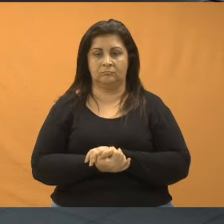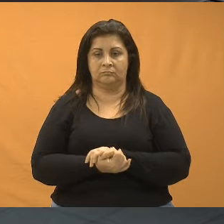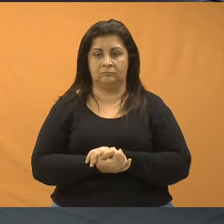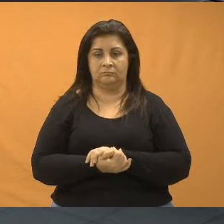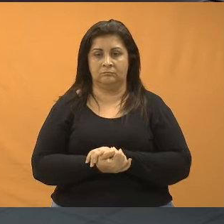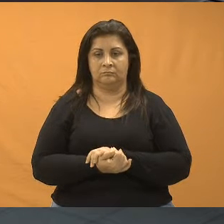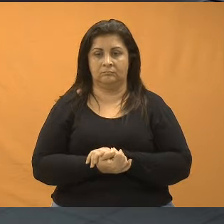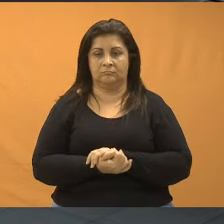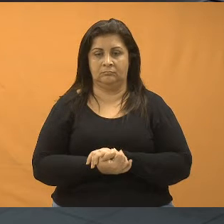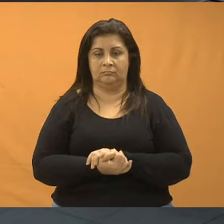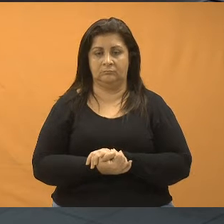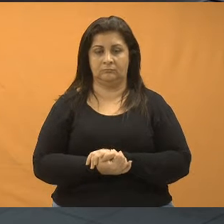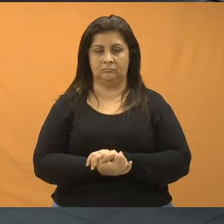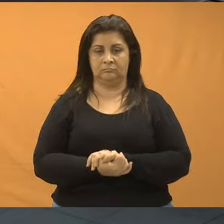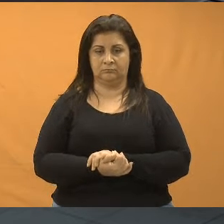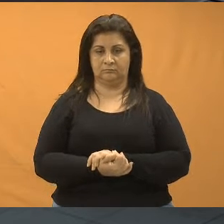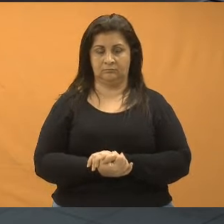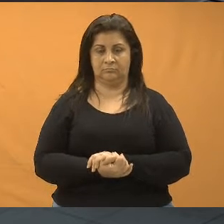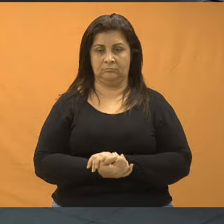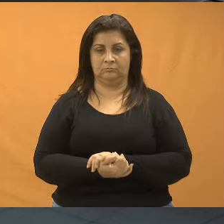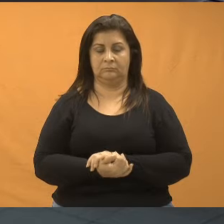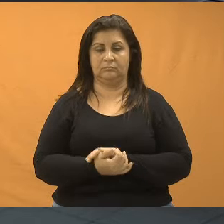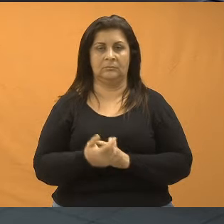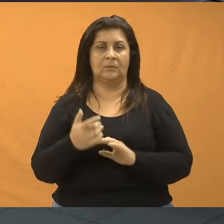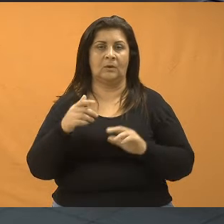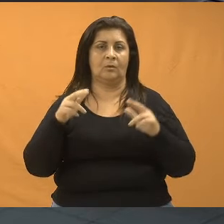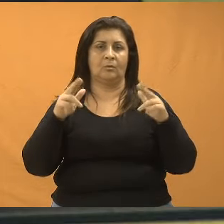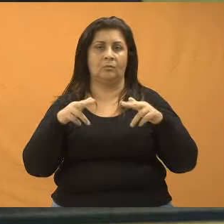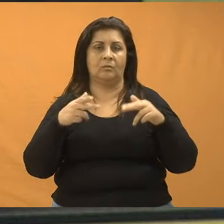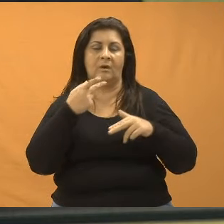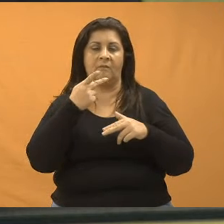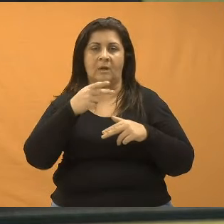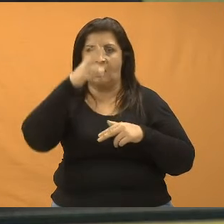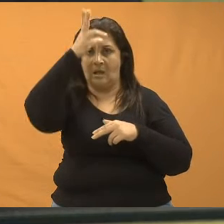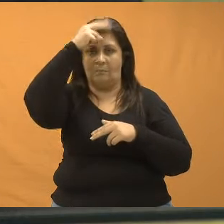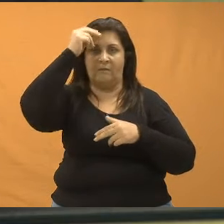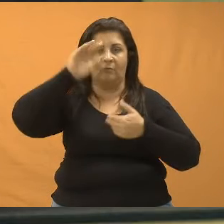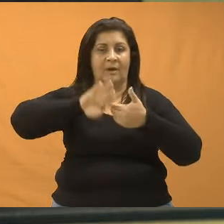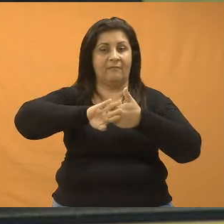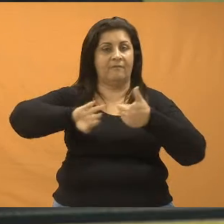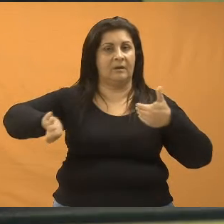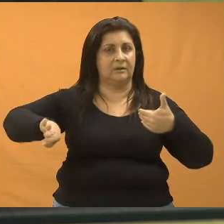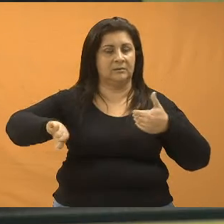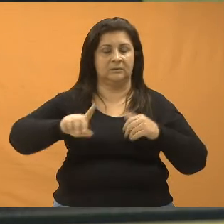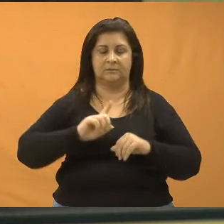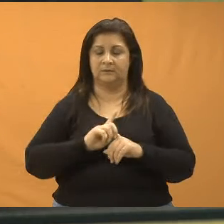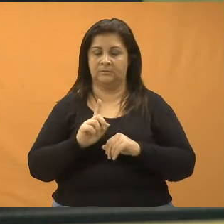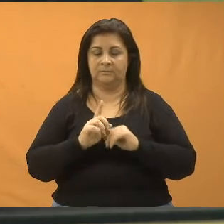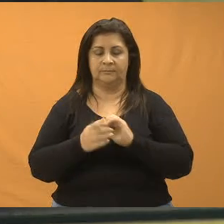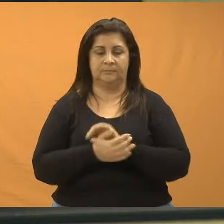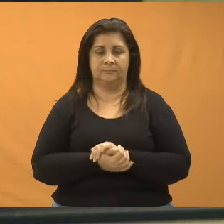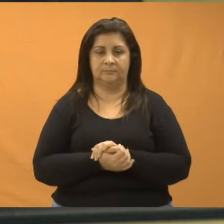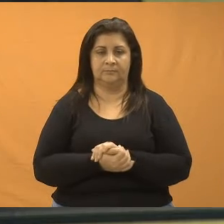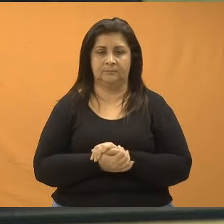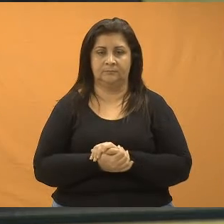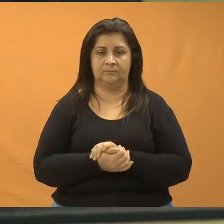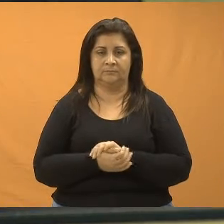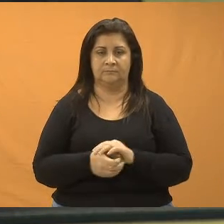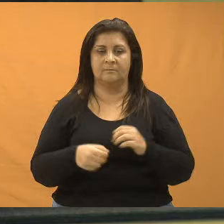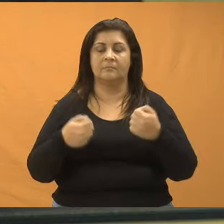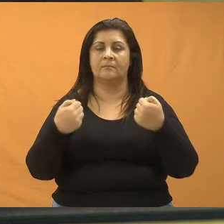É disso que a gente está tratando, mas em nenhum momento a prefeitura sai da Santa Casa sem que seja assegurado